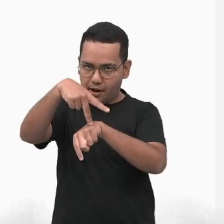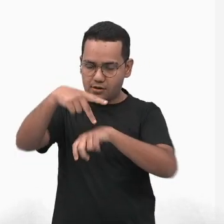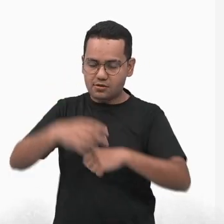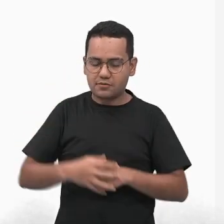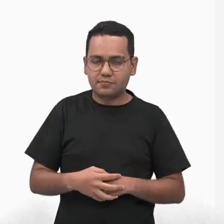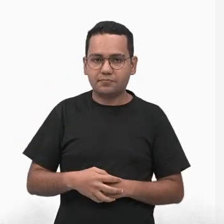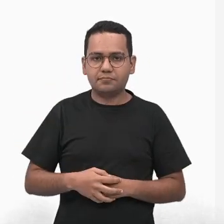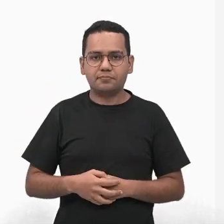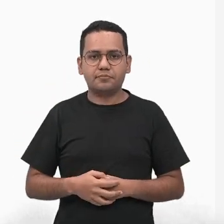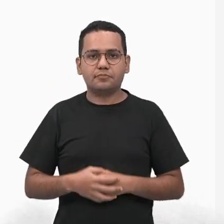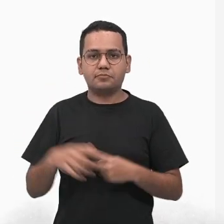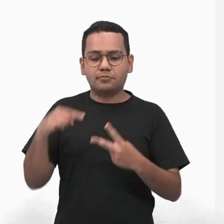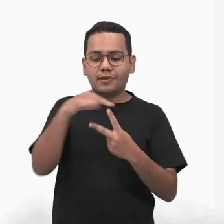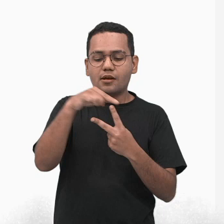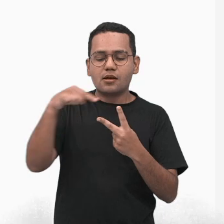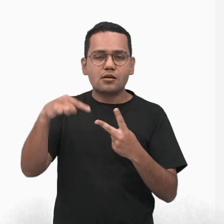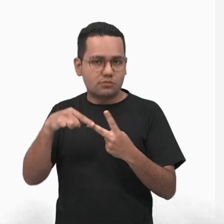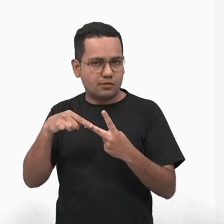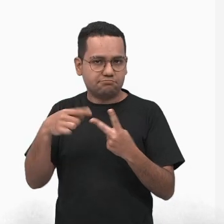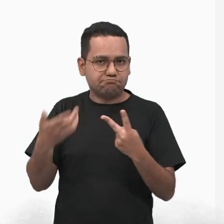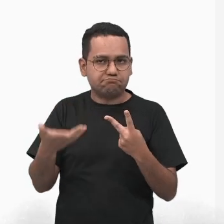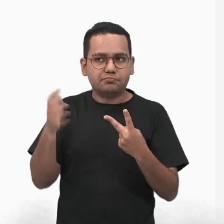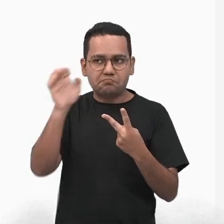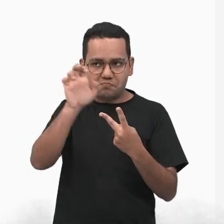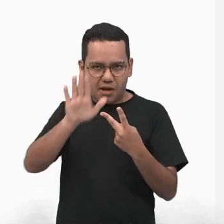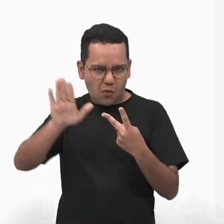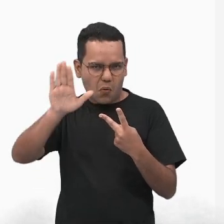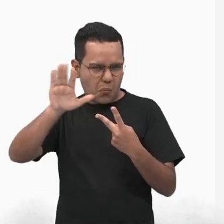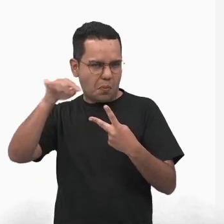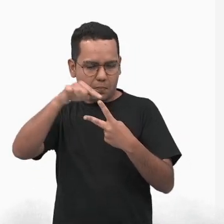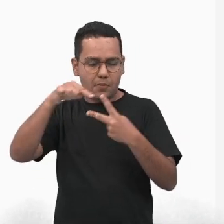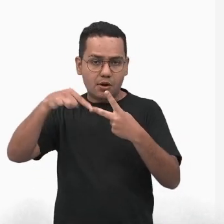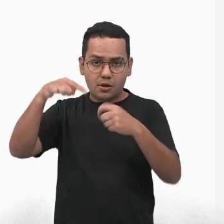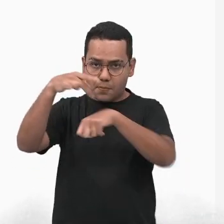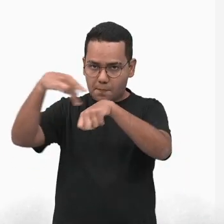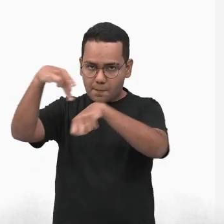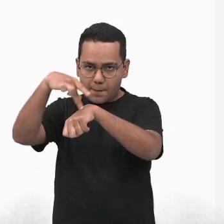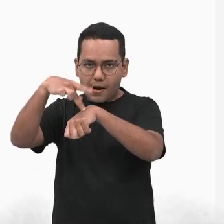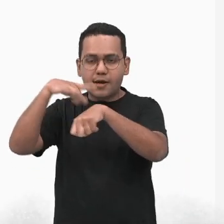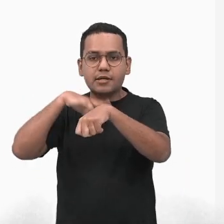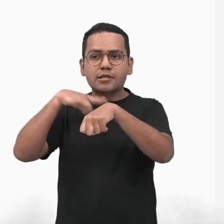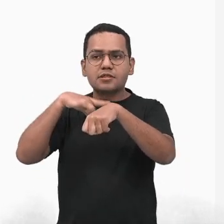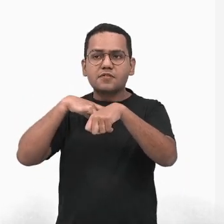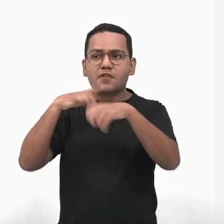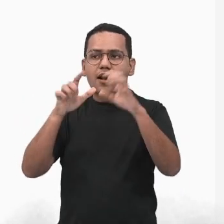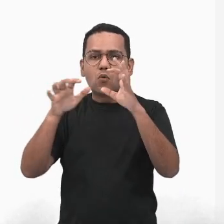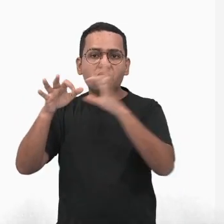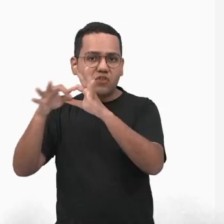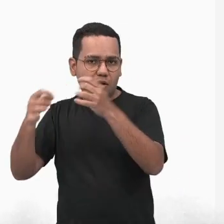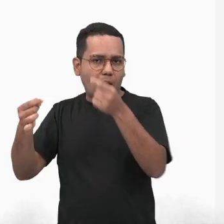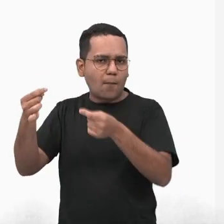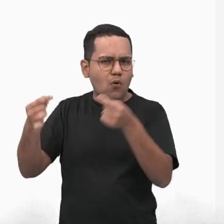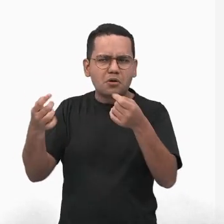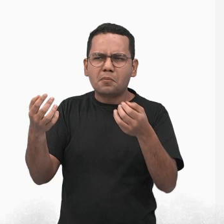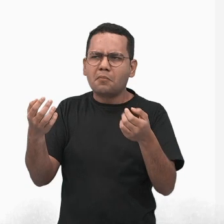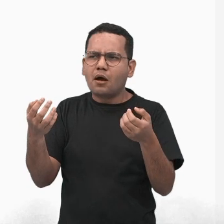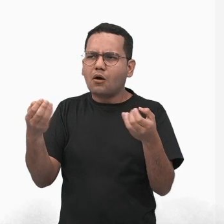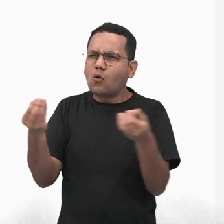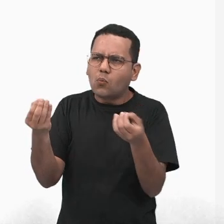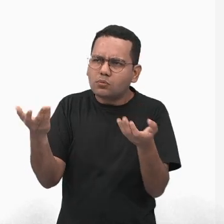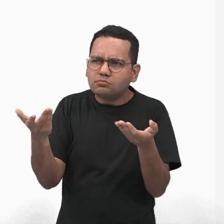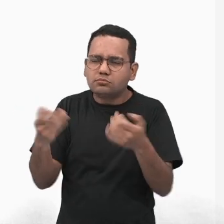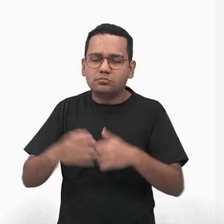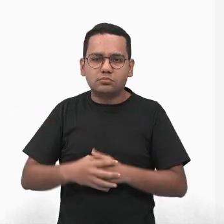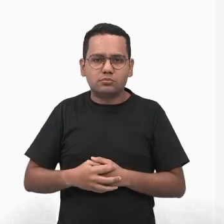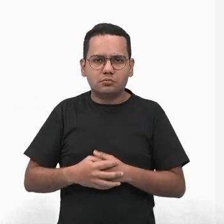Itália foram um dos últimos países ali da Europa a se unificarem politicamente. Como assim, professor? Eles